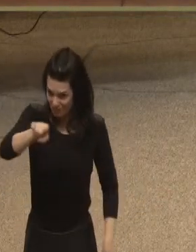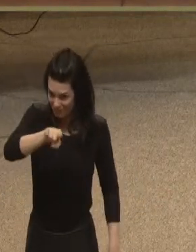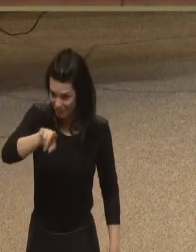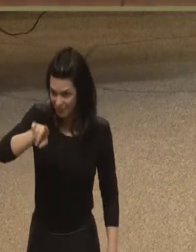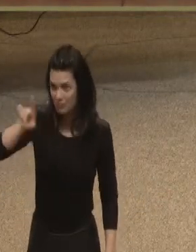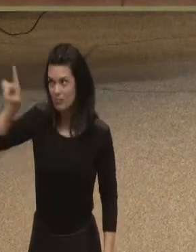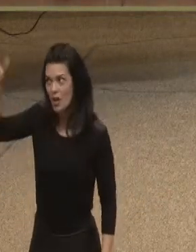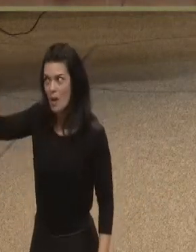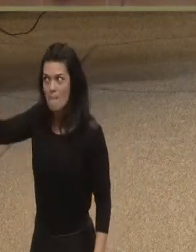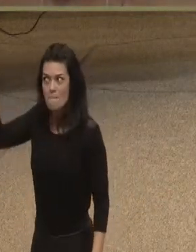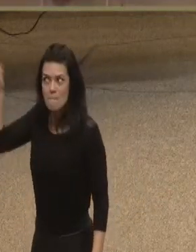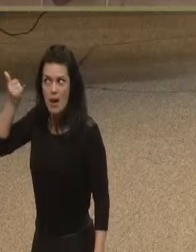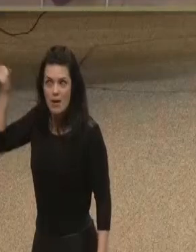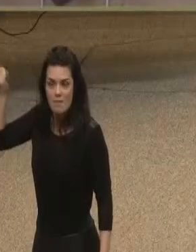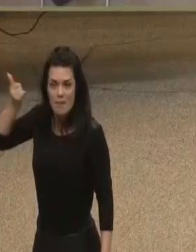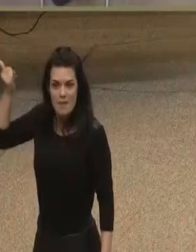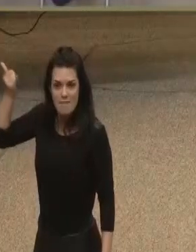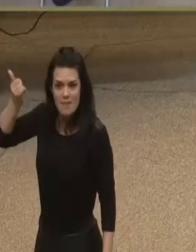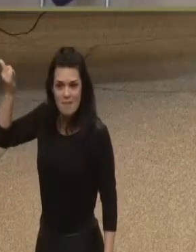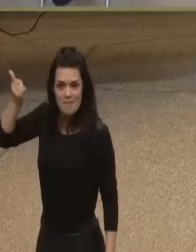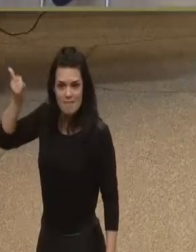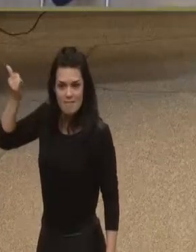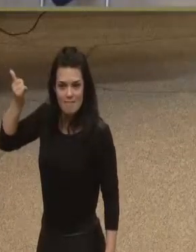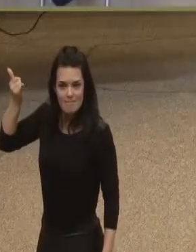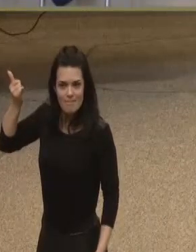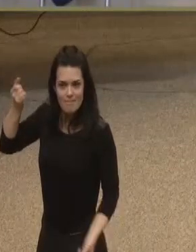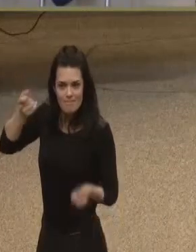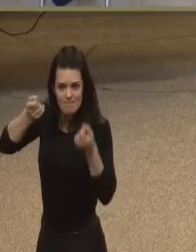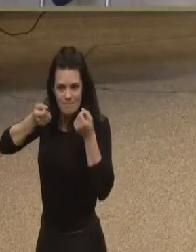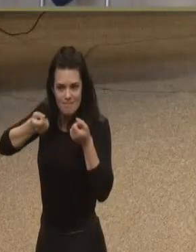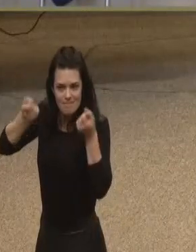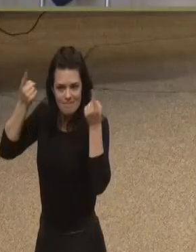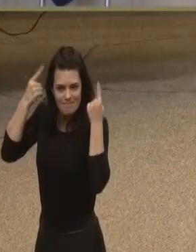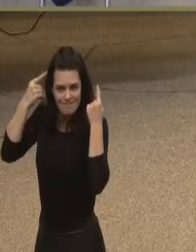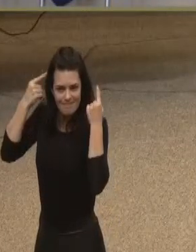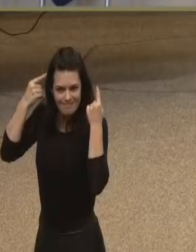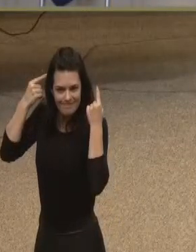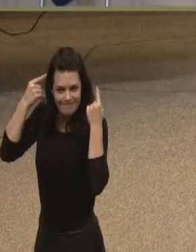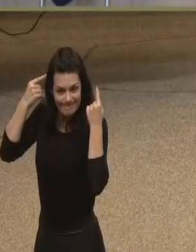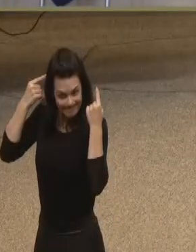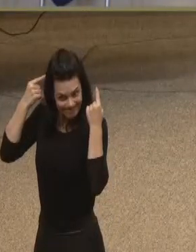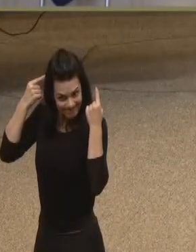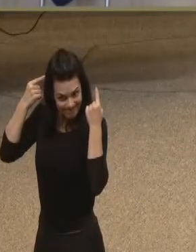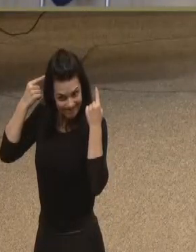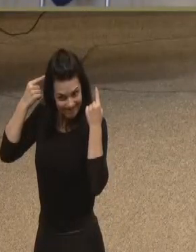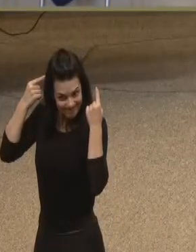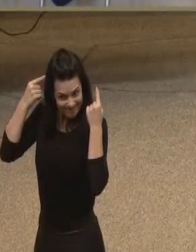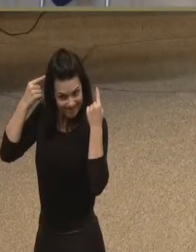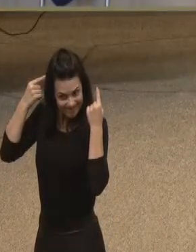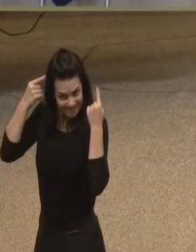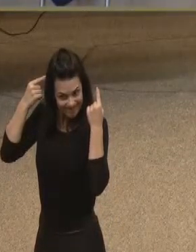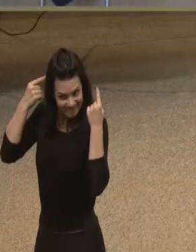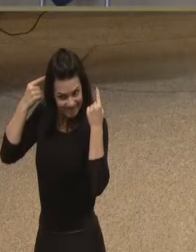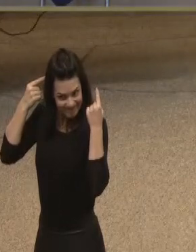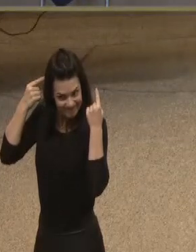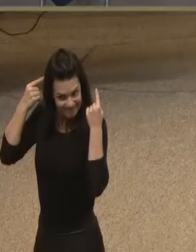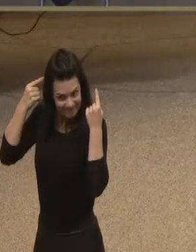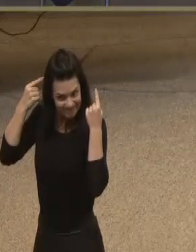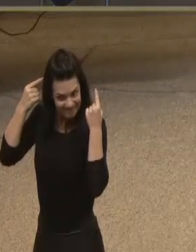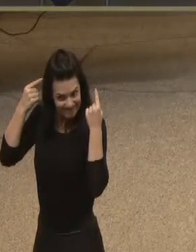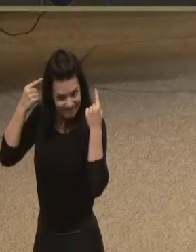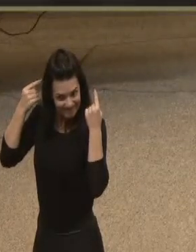a voz do Senhor falando conosco, mas achamos que, pelas nossas